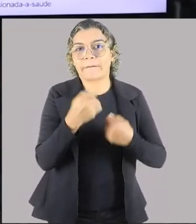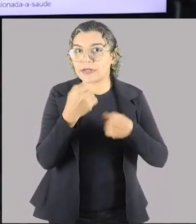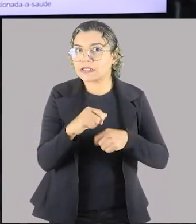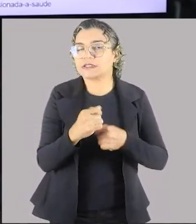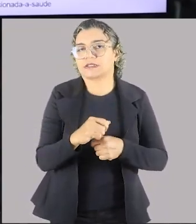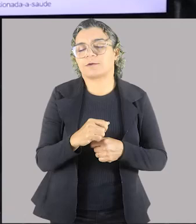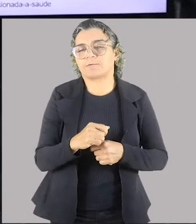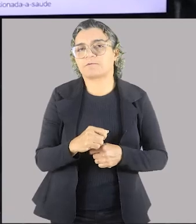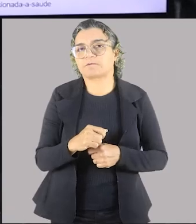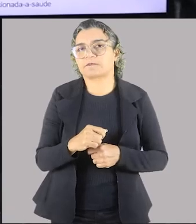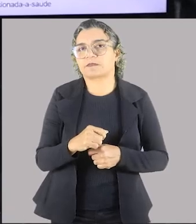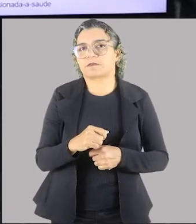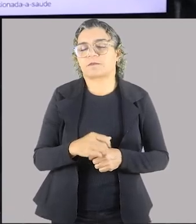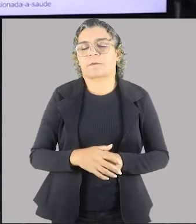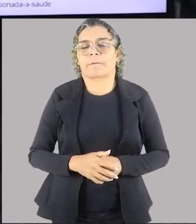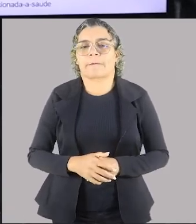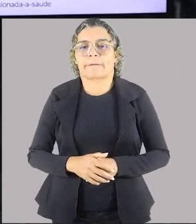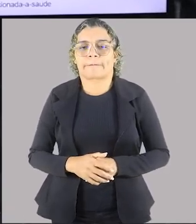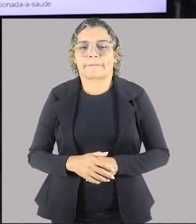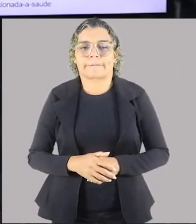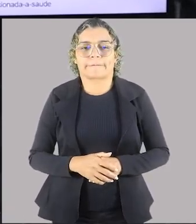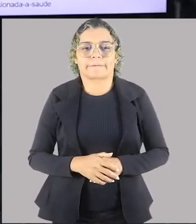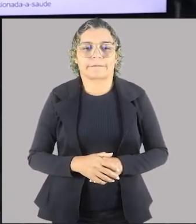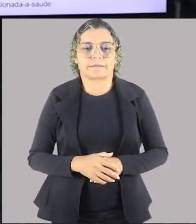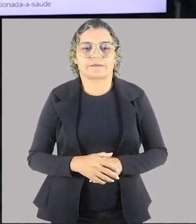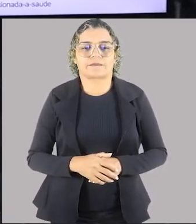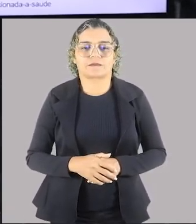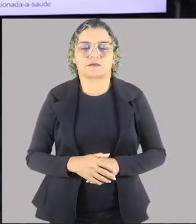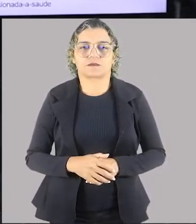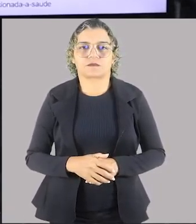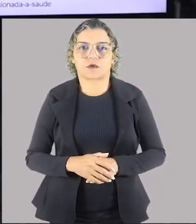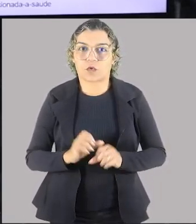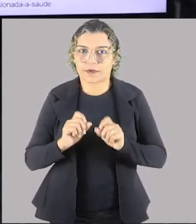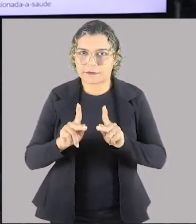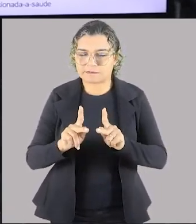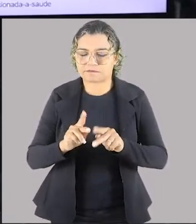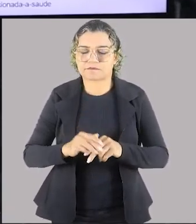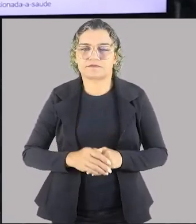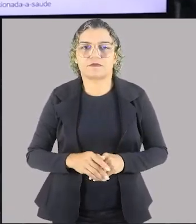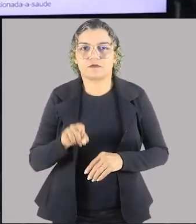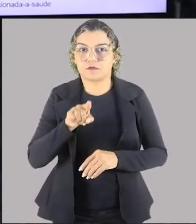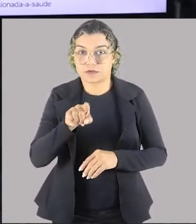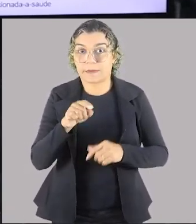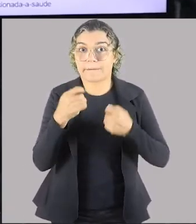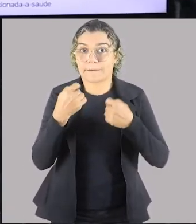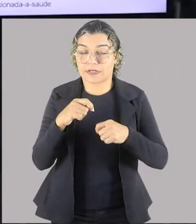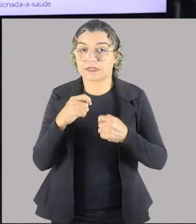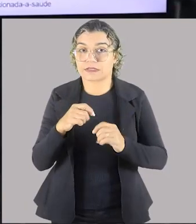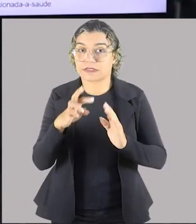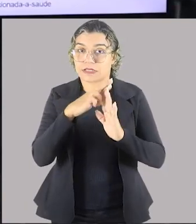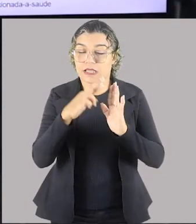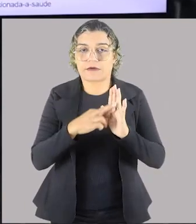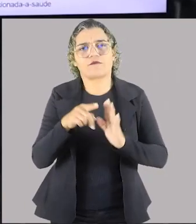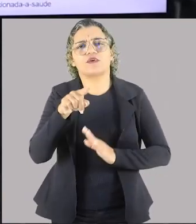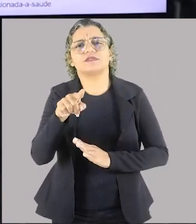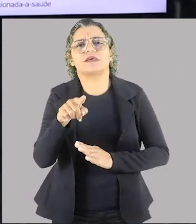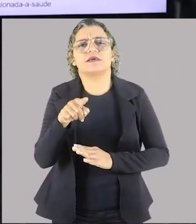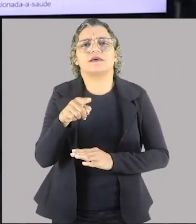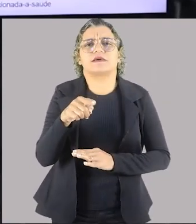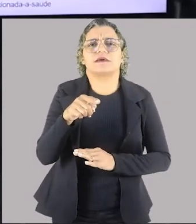intensidade elevada, de alta intensidade vigorosa, certo? E você deve seguir isso. Você que é